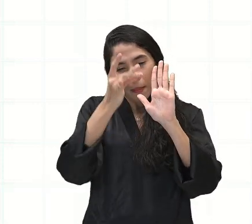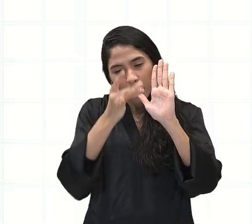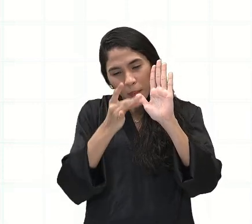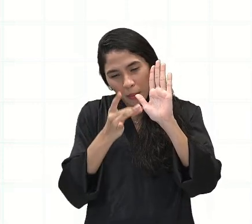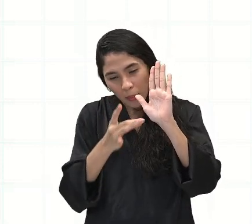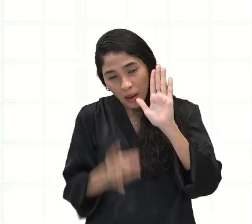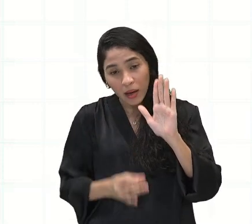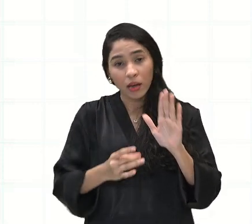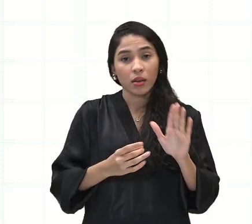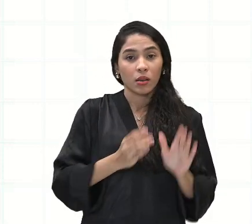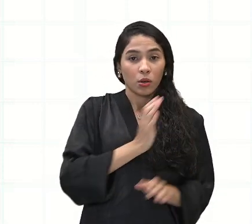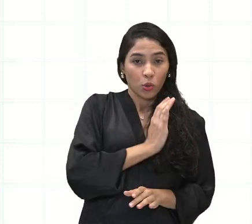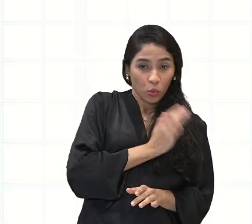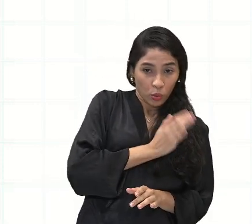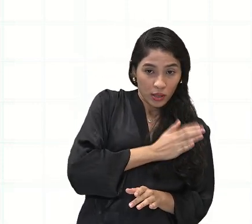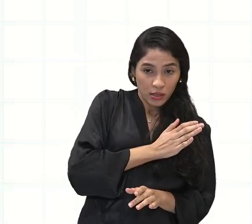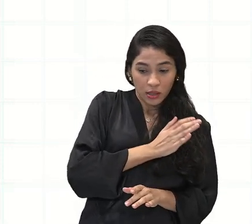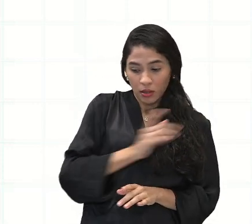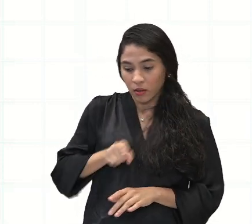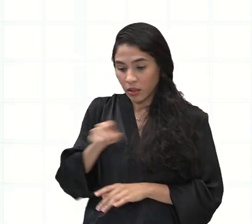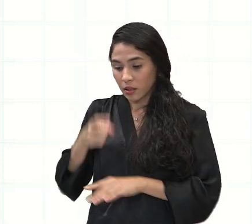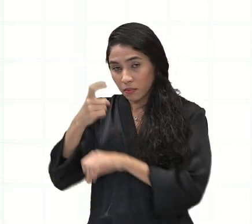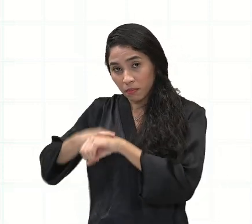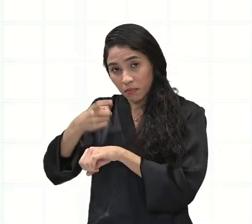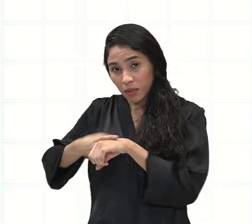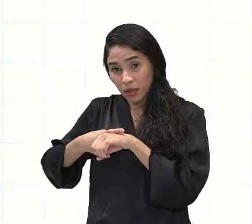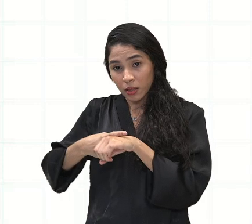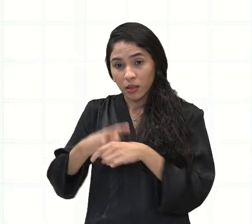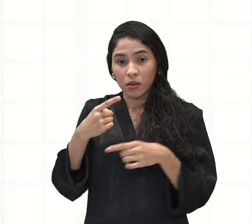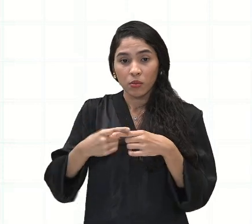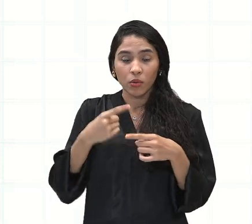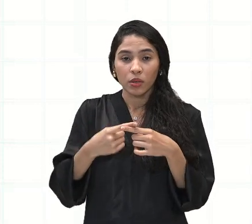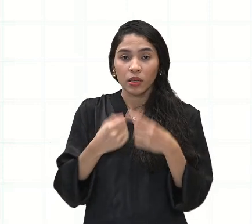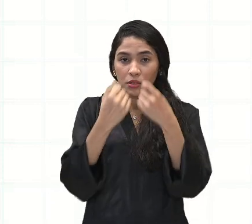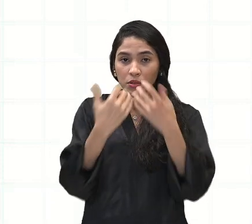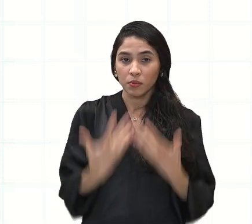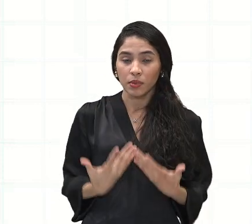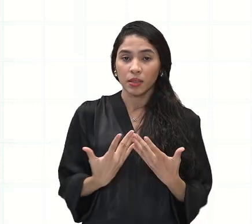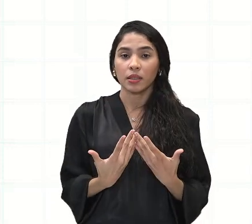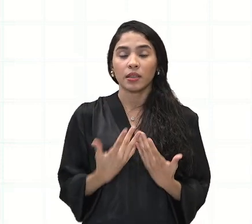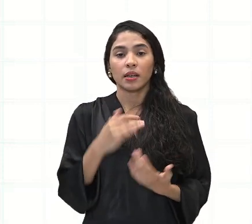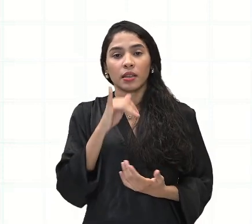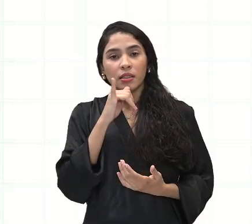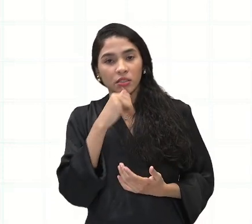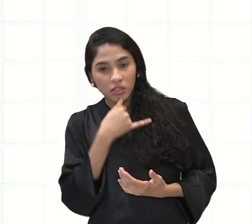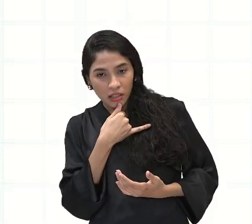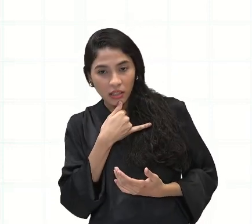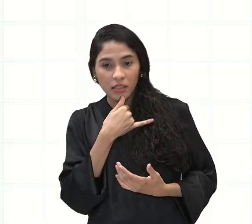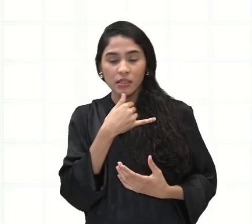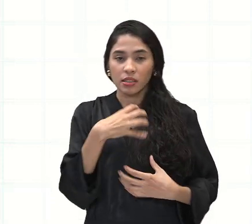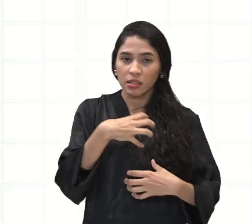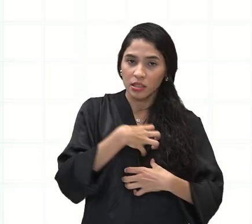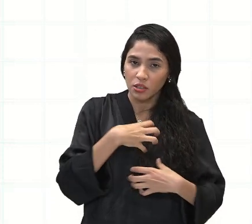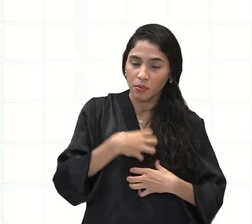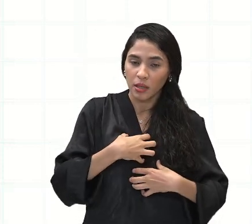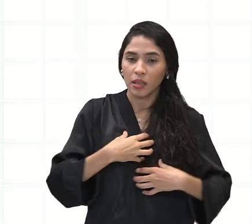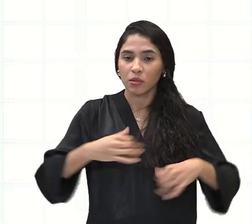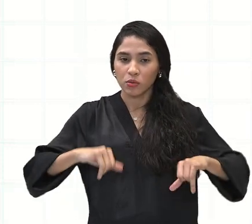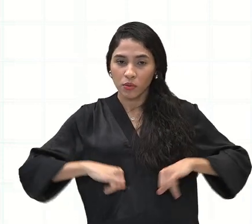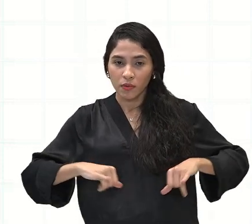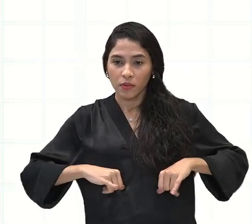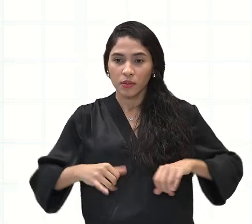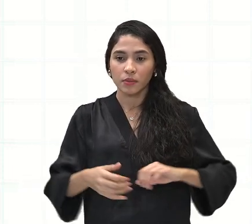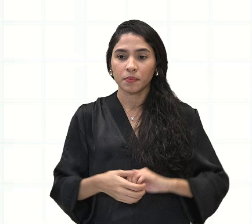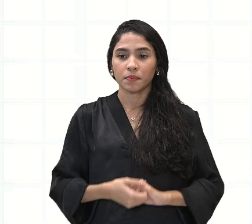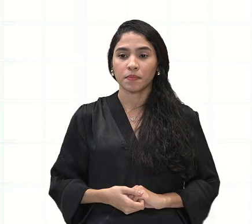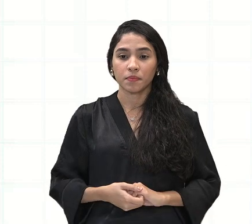o coração e a pedra, justamente para falar sobre rigidez, sobre frieza e sobre a falta de vida.